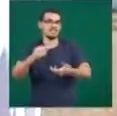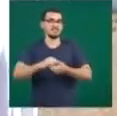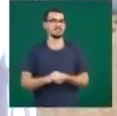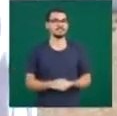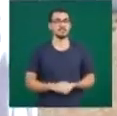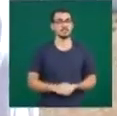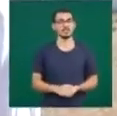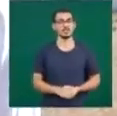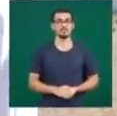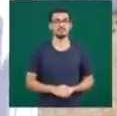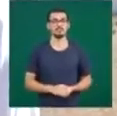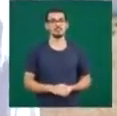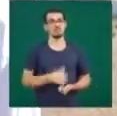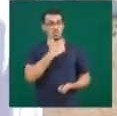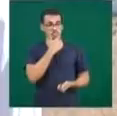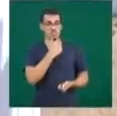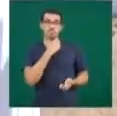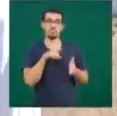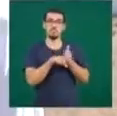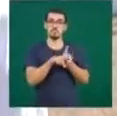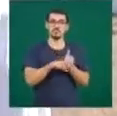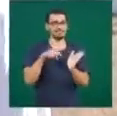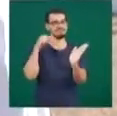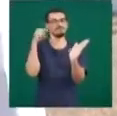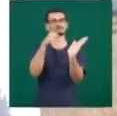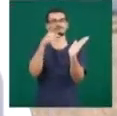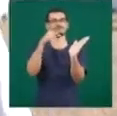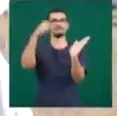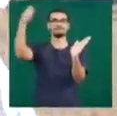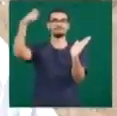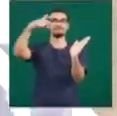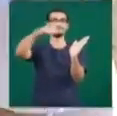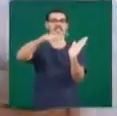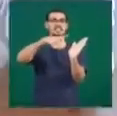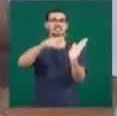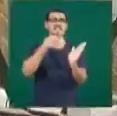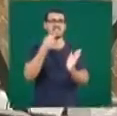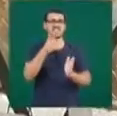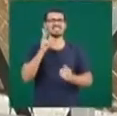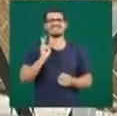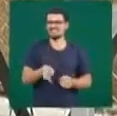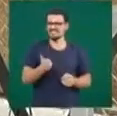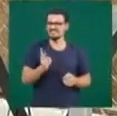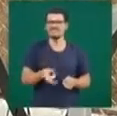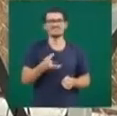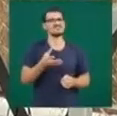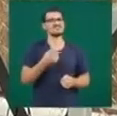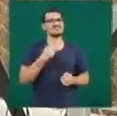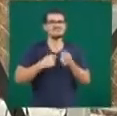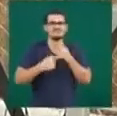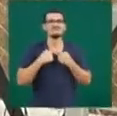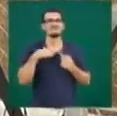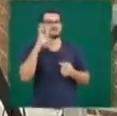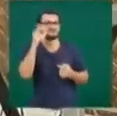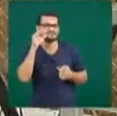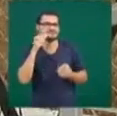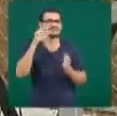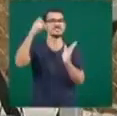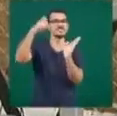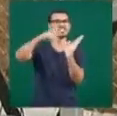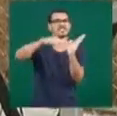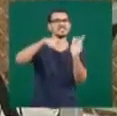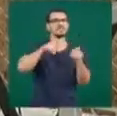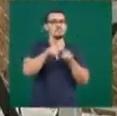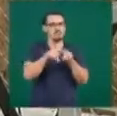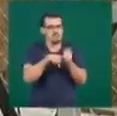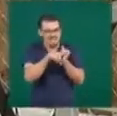Ele conta que sempre teve interesse em pesquisar sobre energia solar. E aqui, além de revezar com os colegas no monitoramento dos ensaios, ele